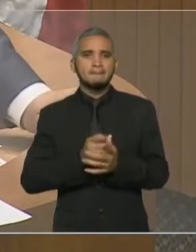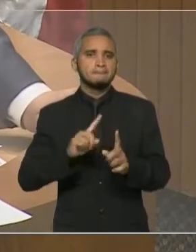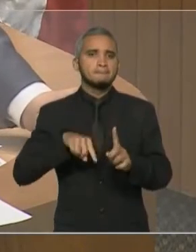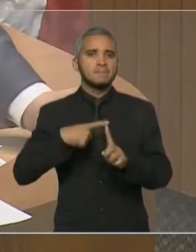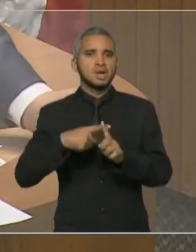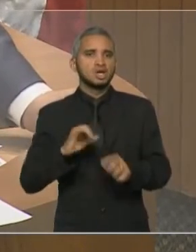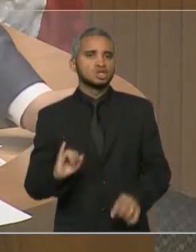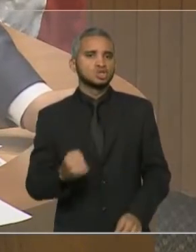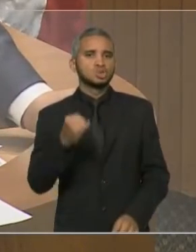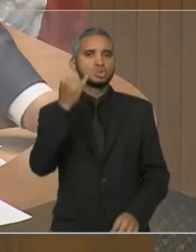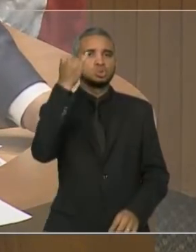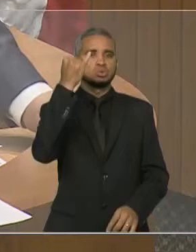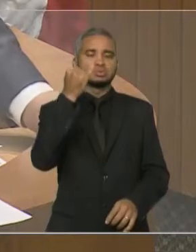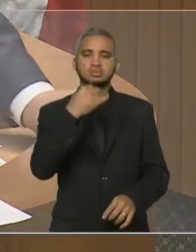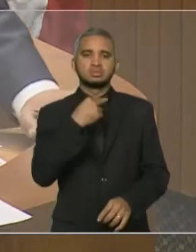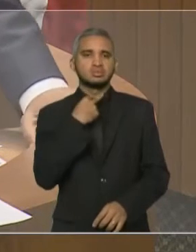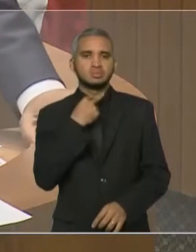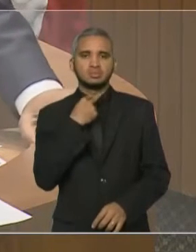multa está sendo reduzida.